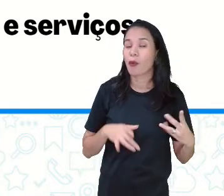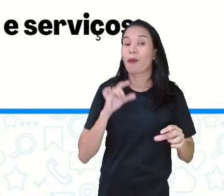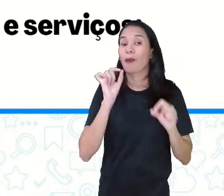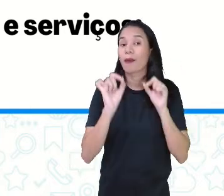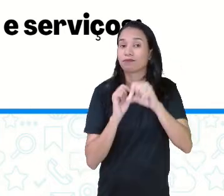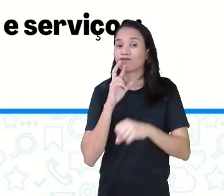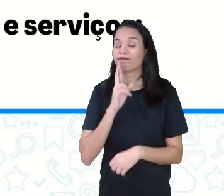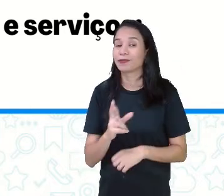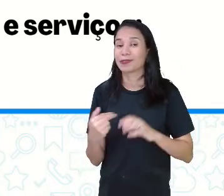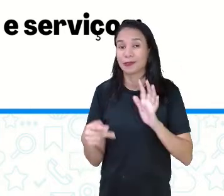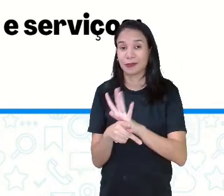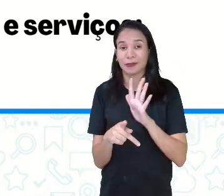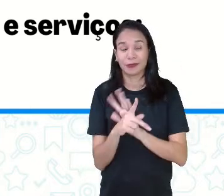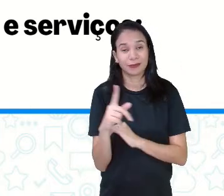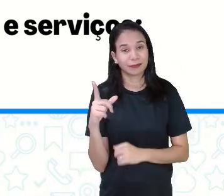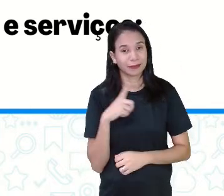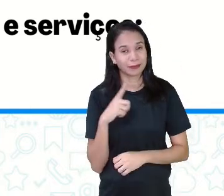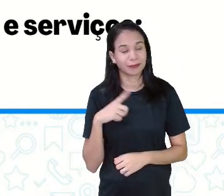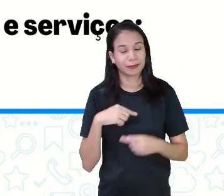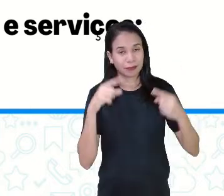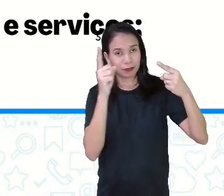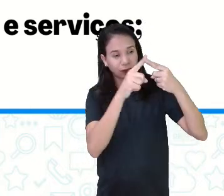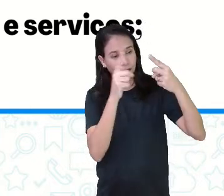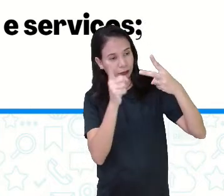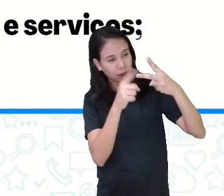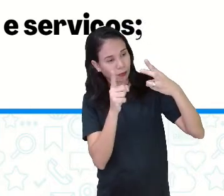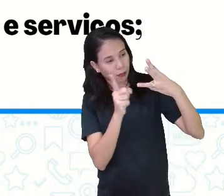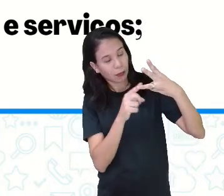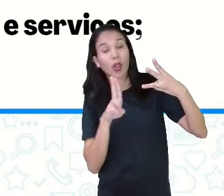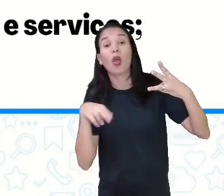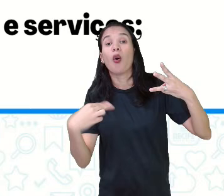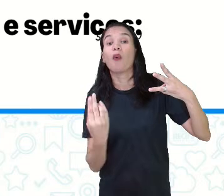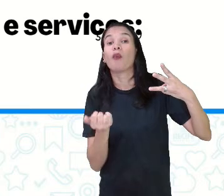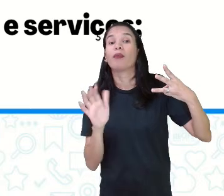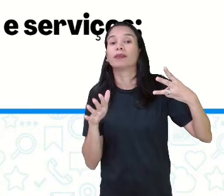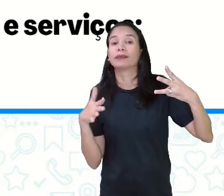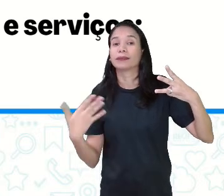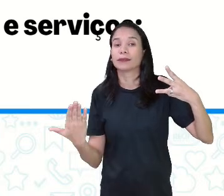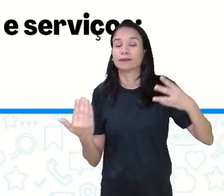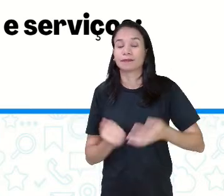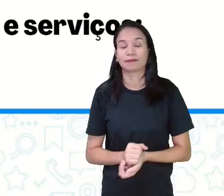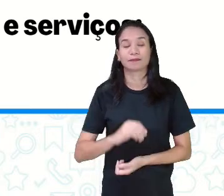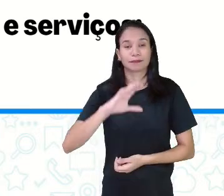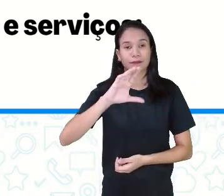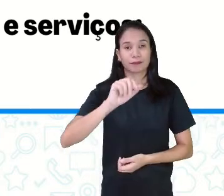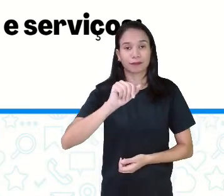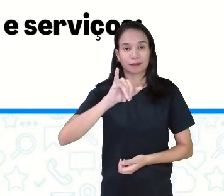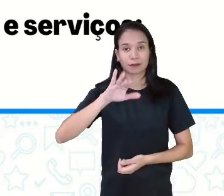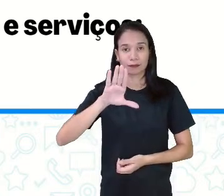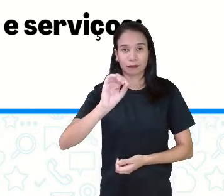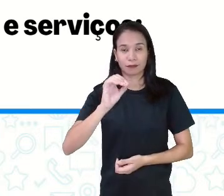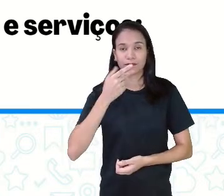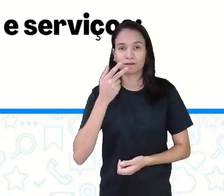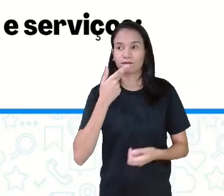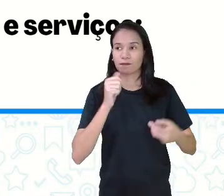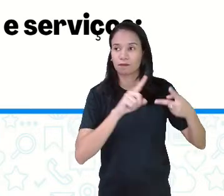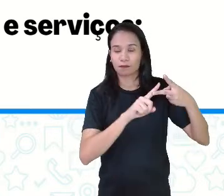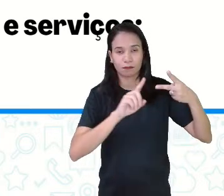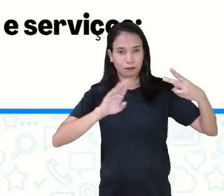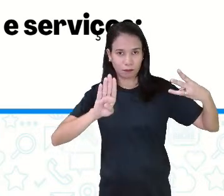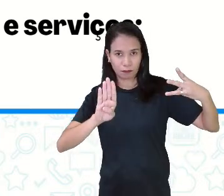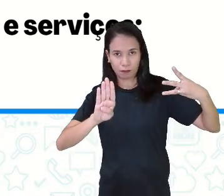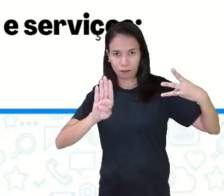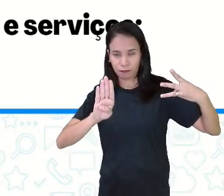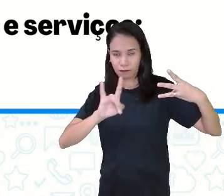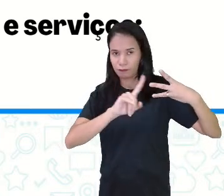pode identificar aí qual desses três. É o primeiro, é o segundo, é o terceiro? Caio disse, Maurício, que é a letra B. Letra